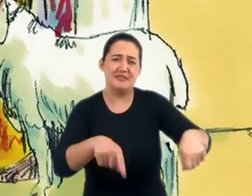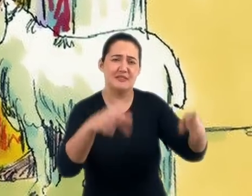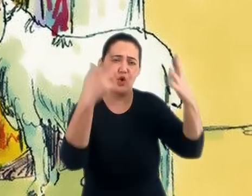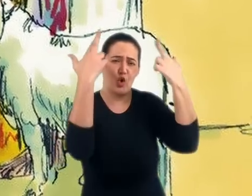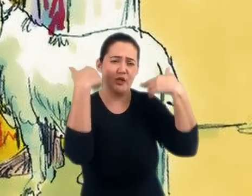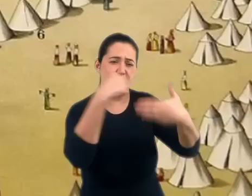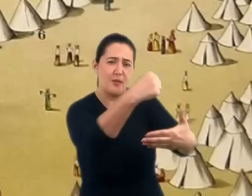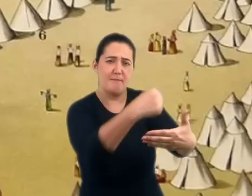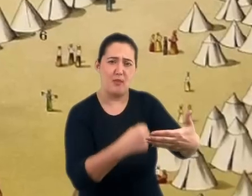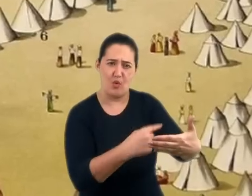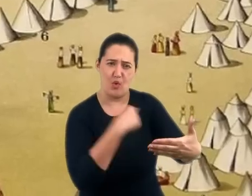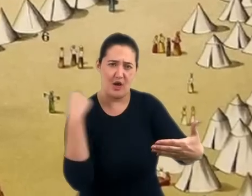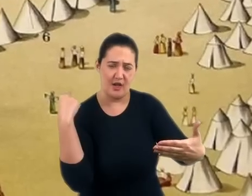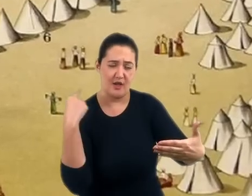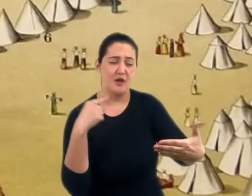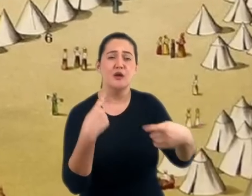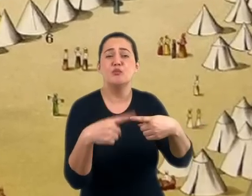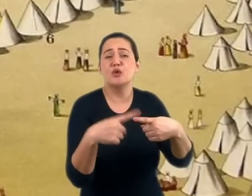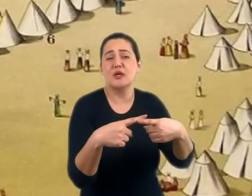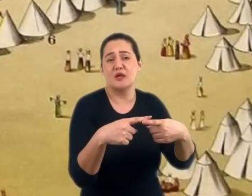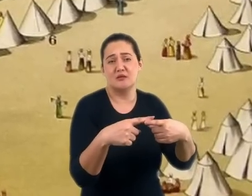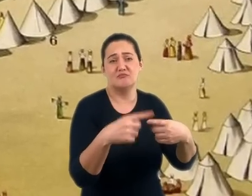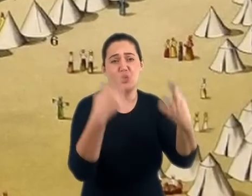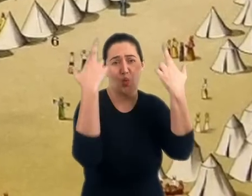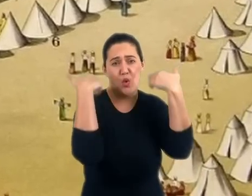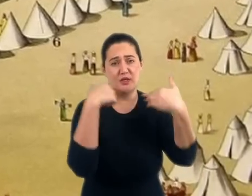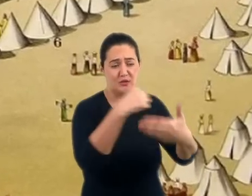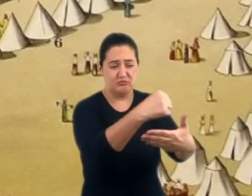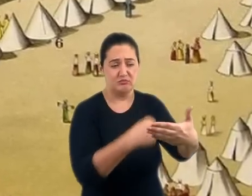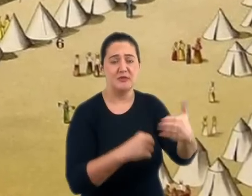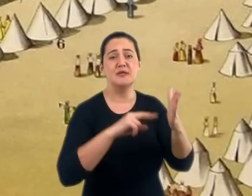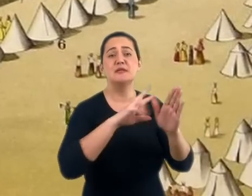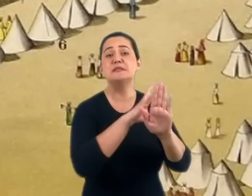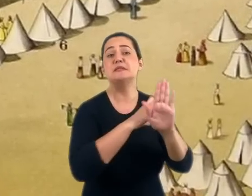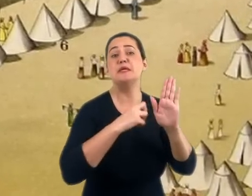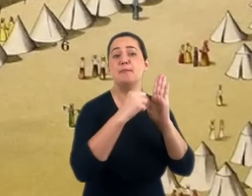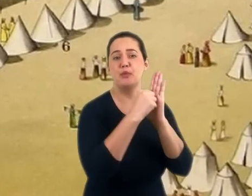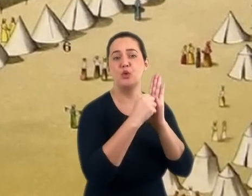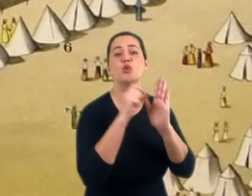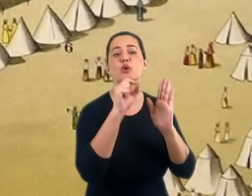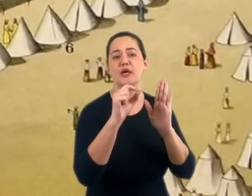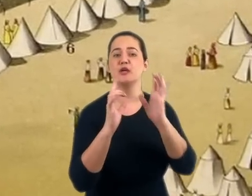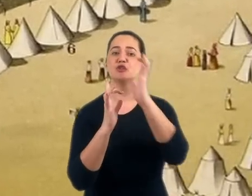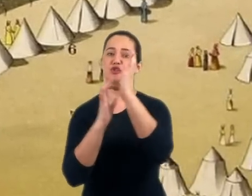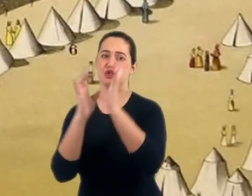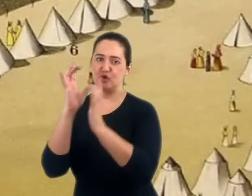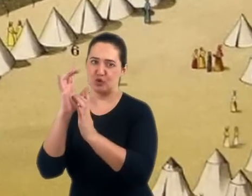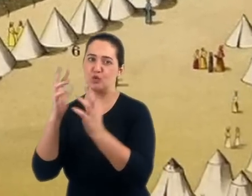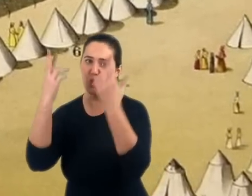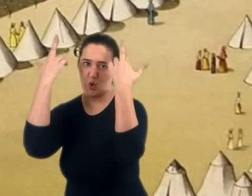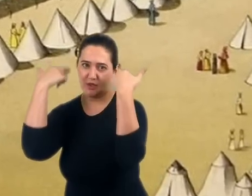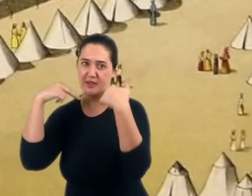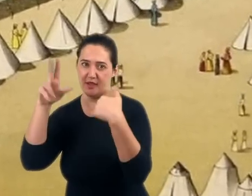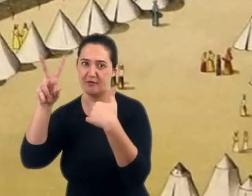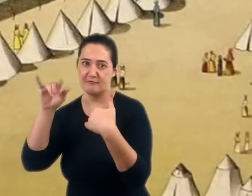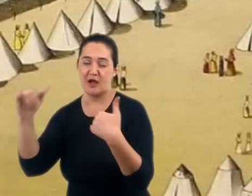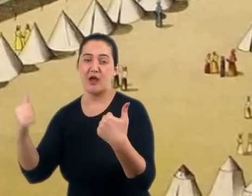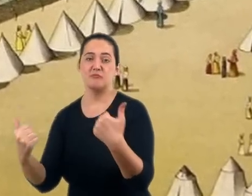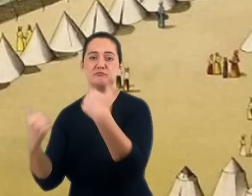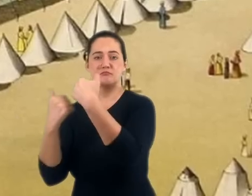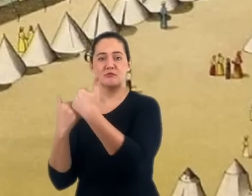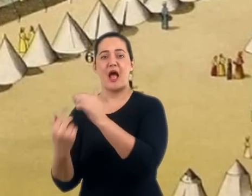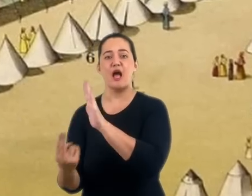sacrifícios de animais. Estes animais simbolizavam a morte de Jesus, assumindo a consequência do pecado para que